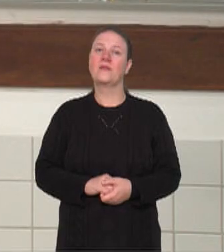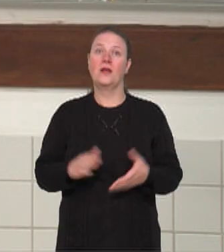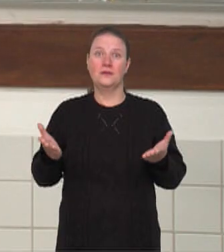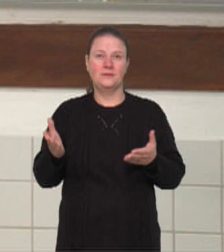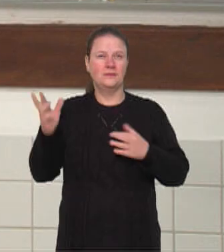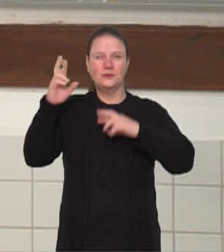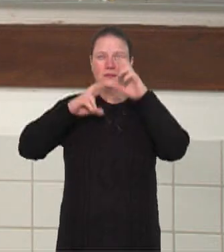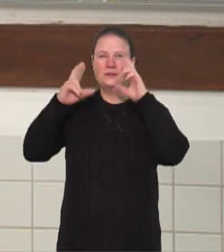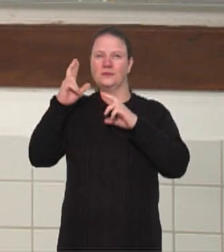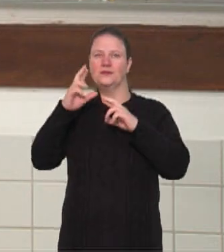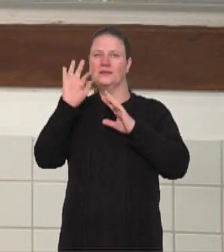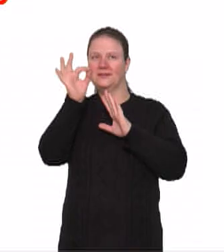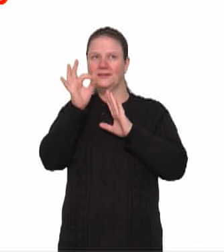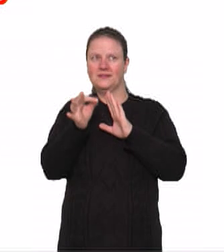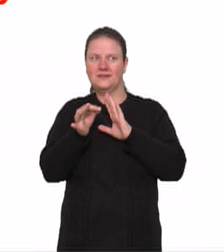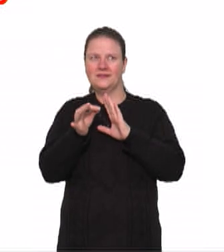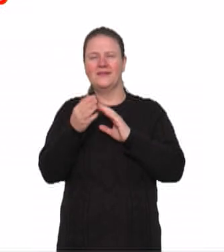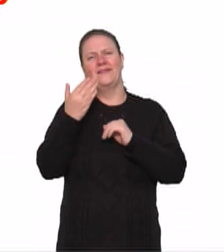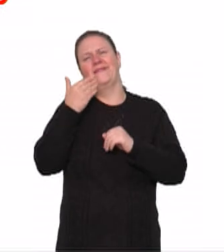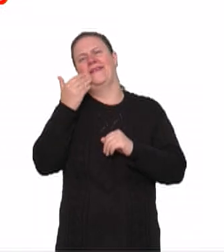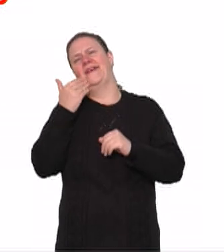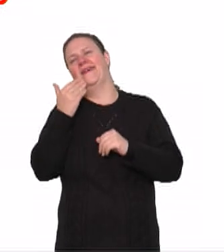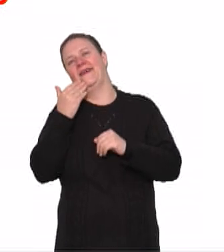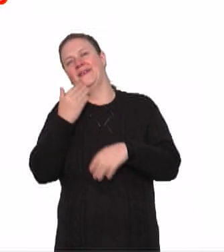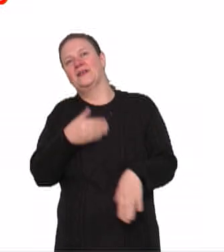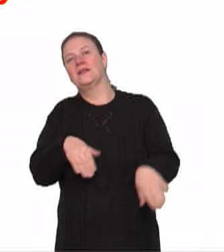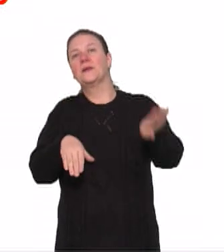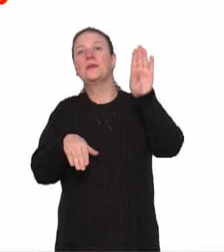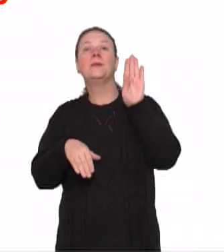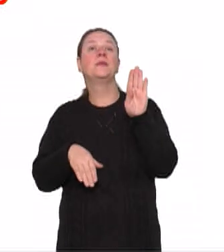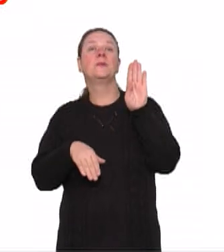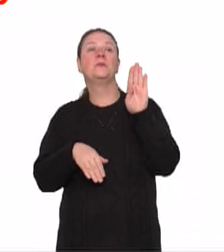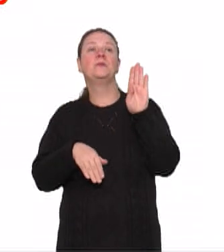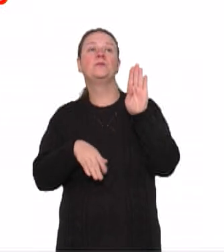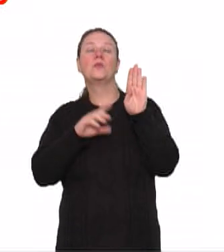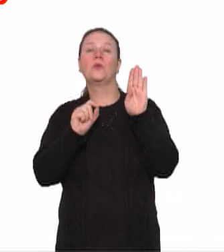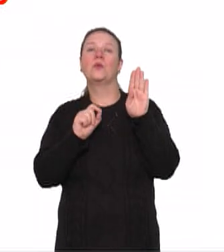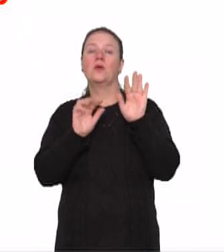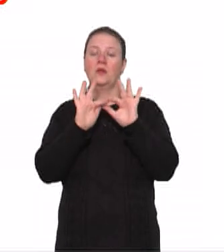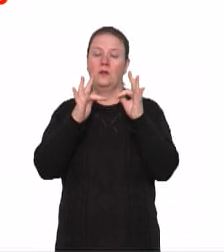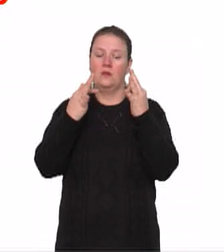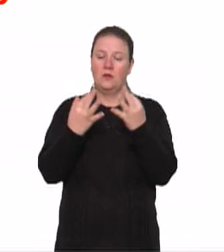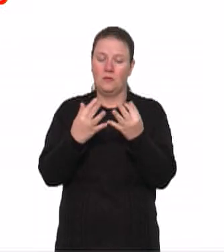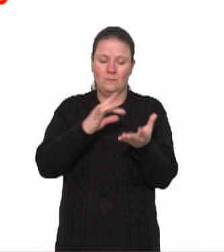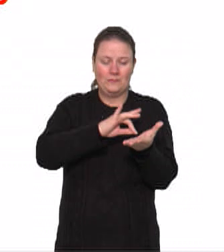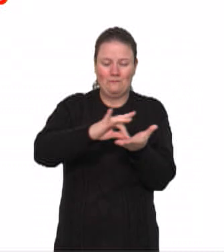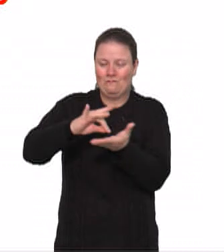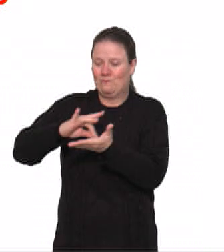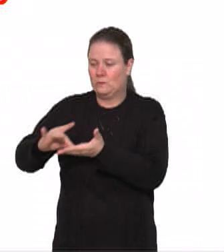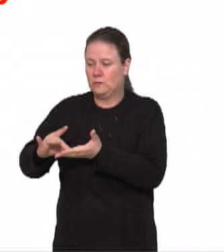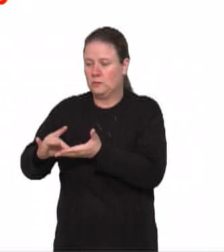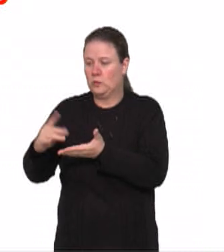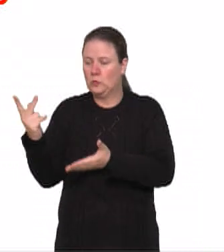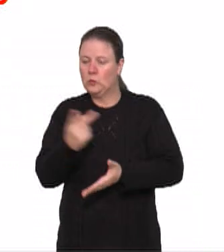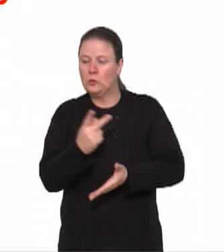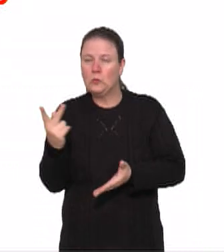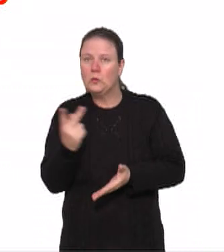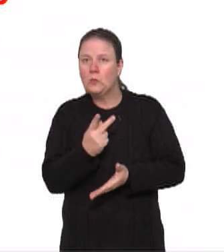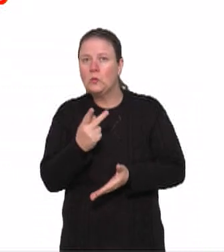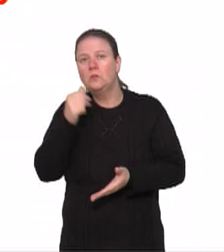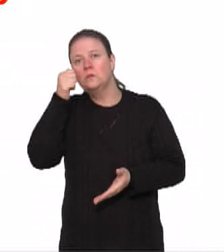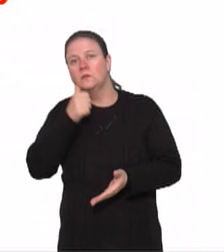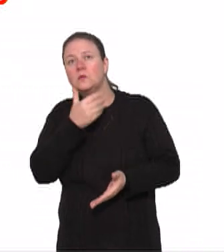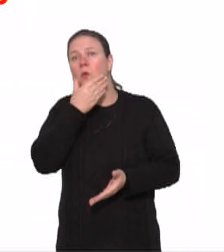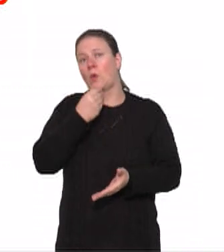Verificando então quem acertou? Fácil, né? O fato de pertencerem a famílias inimigas, Romeu a família dos Montecchios